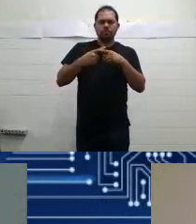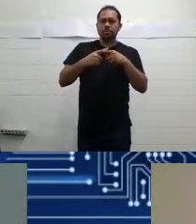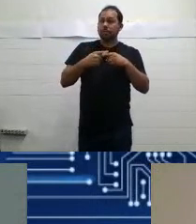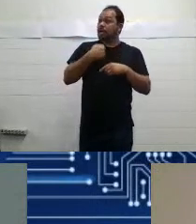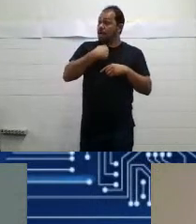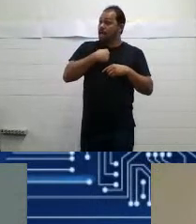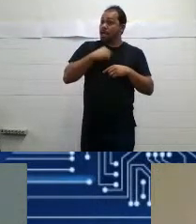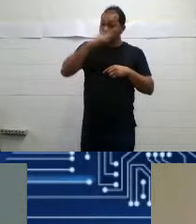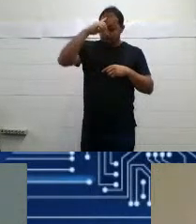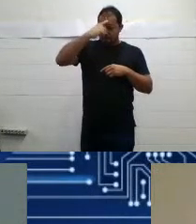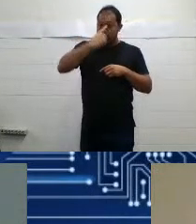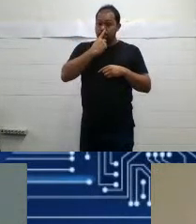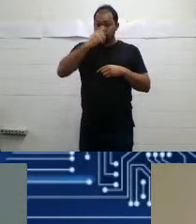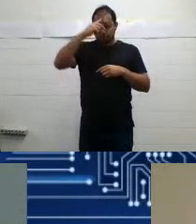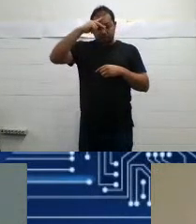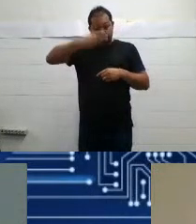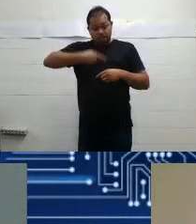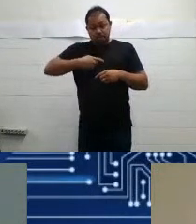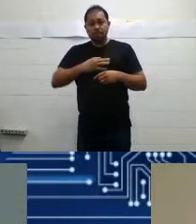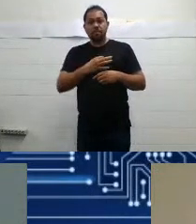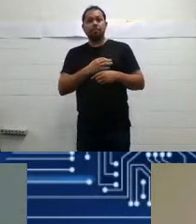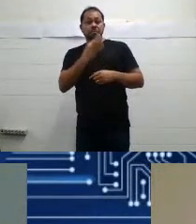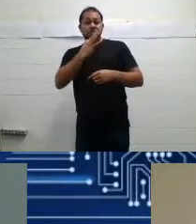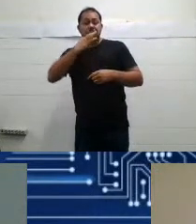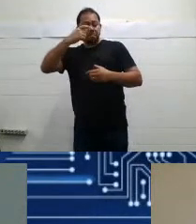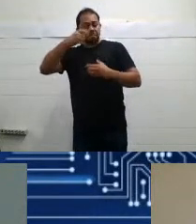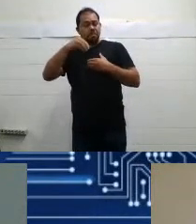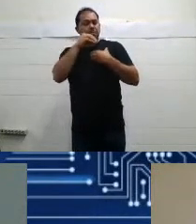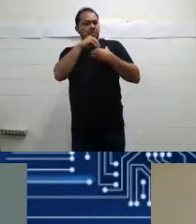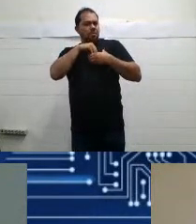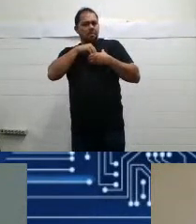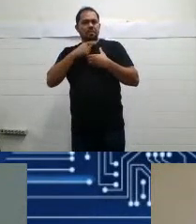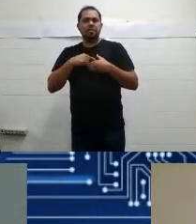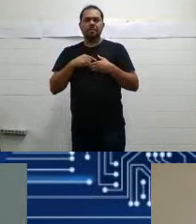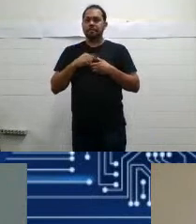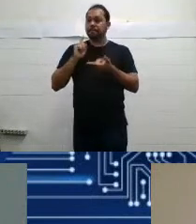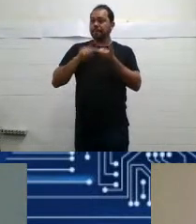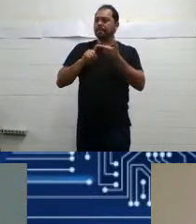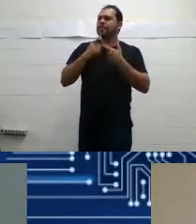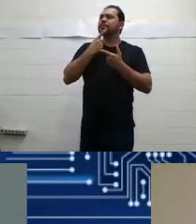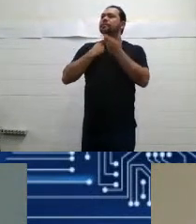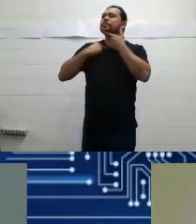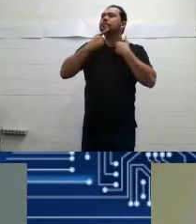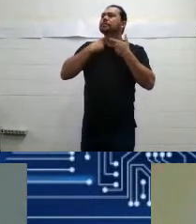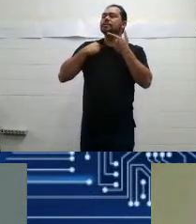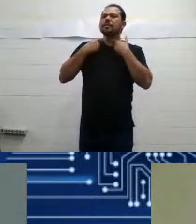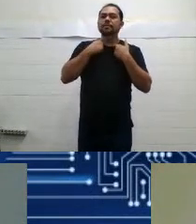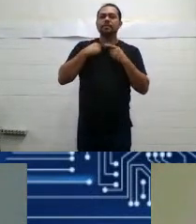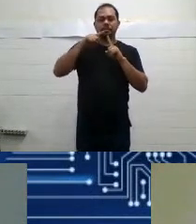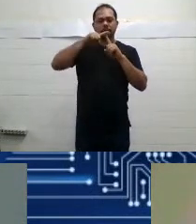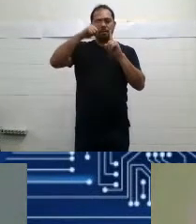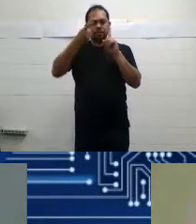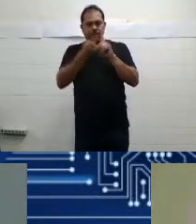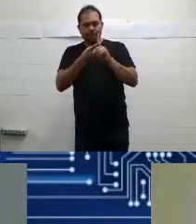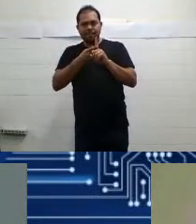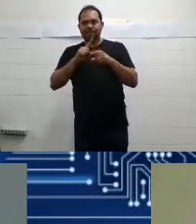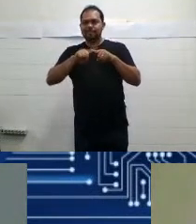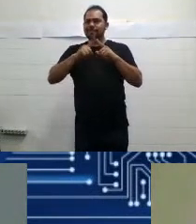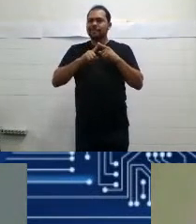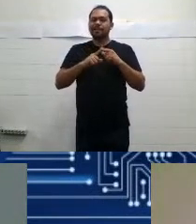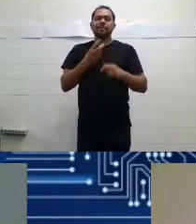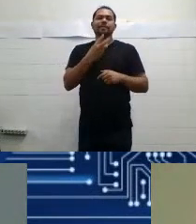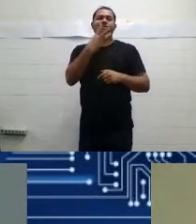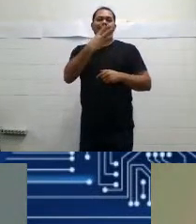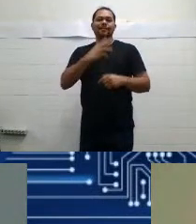conhecia melhor. Inclusive, a Frida tinha um grande desejo de ser mãe, né, mas ela sofreu 3 abortos espontâneos, teve